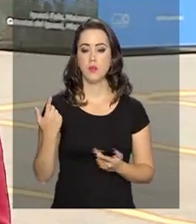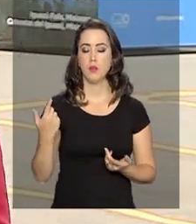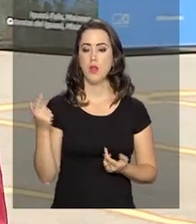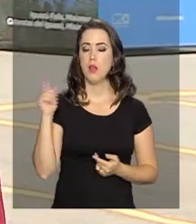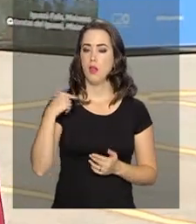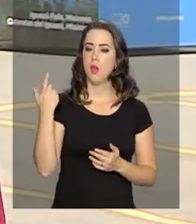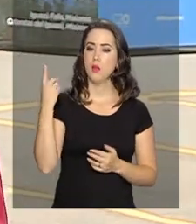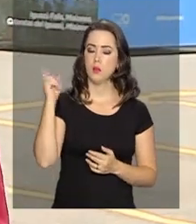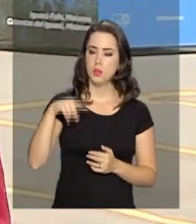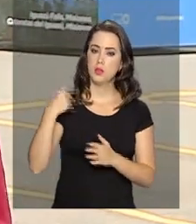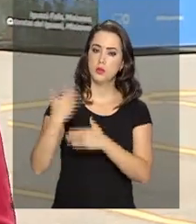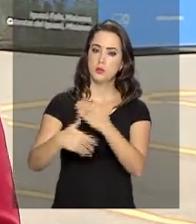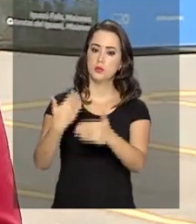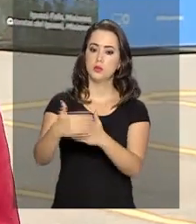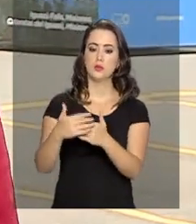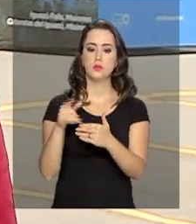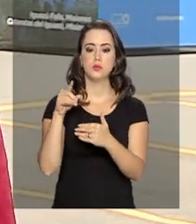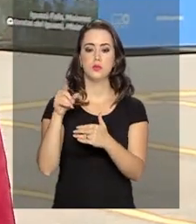a tendência